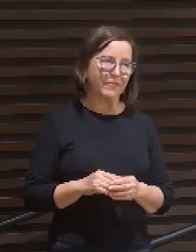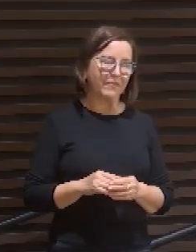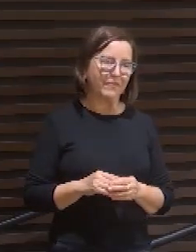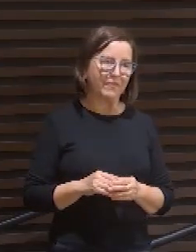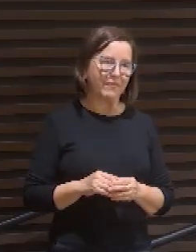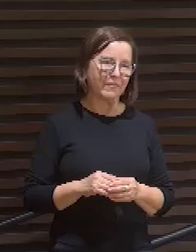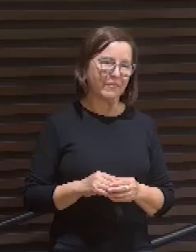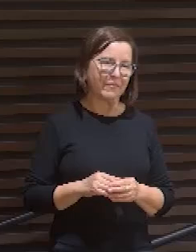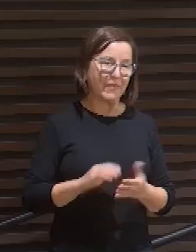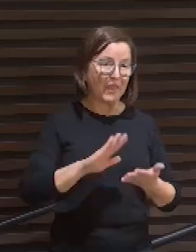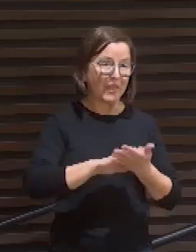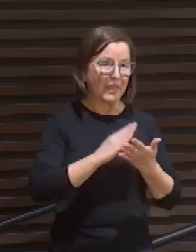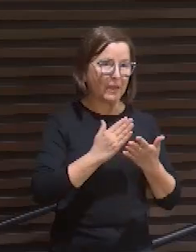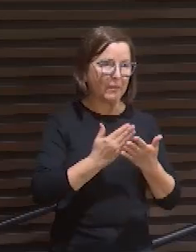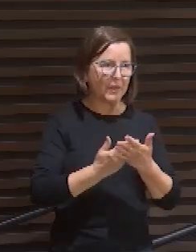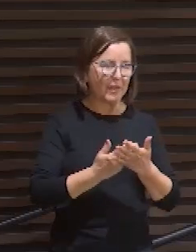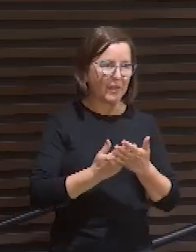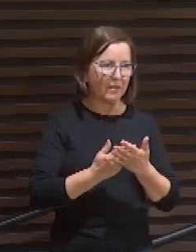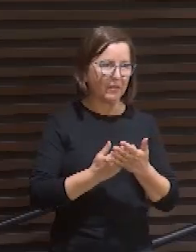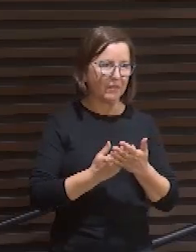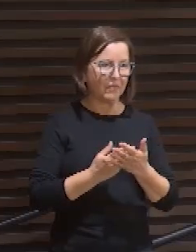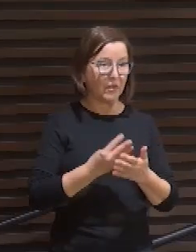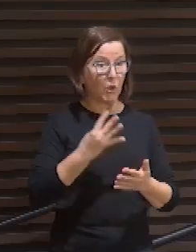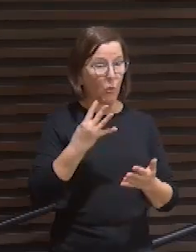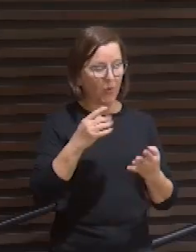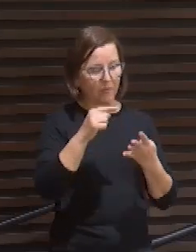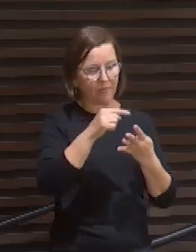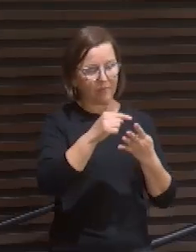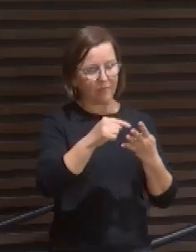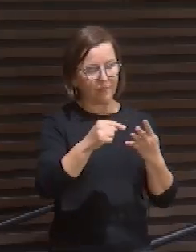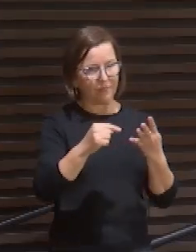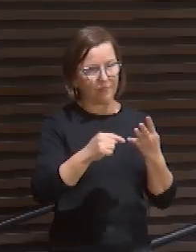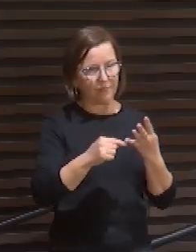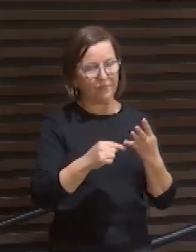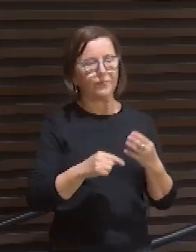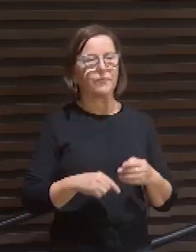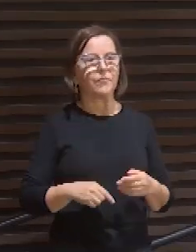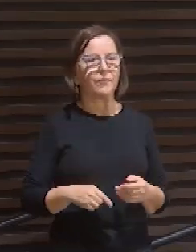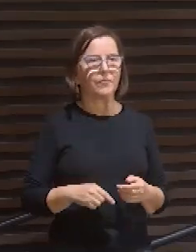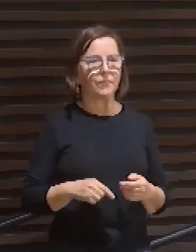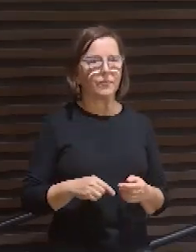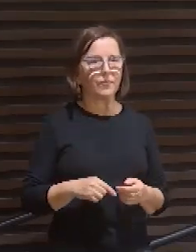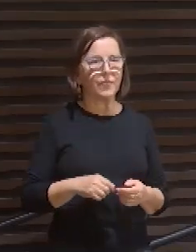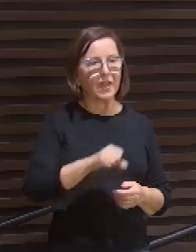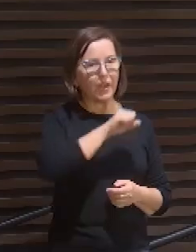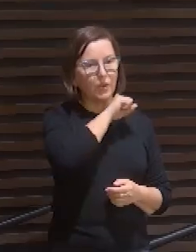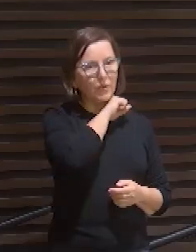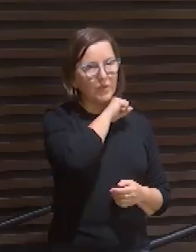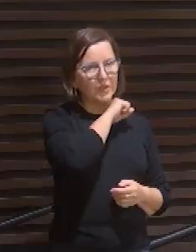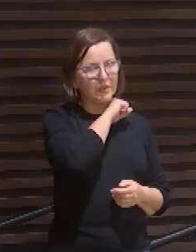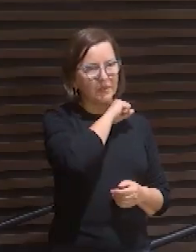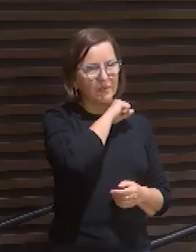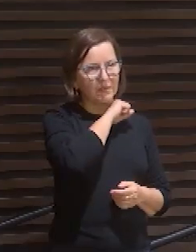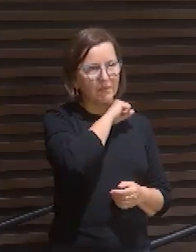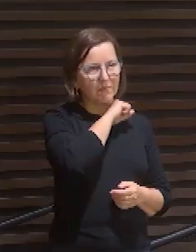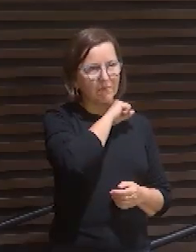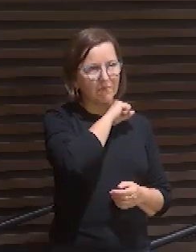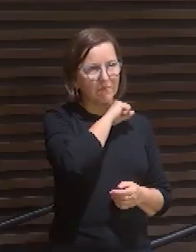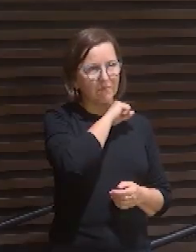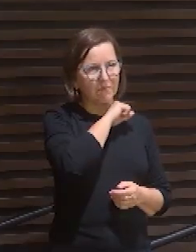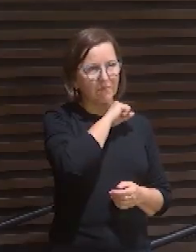Ele é interpretado com quatro pontos assim. O sacrifício é a